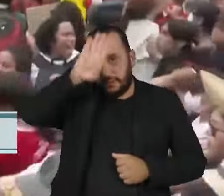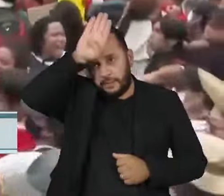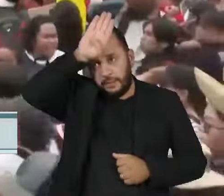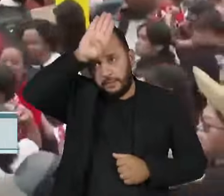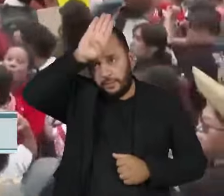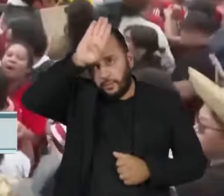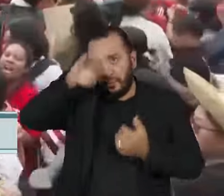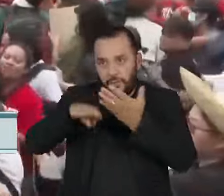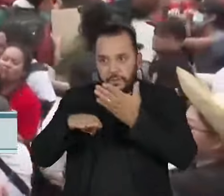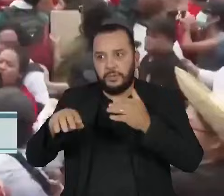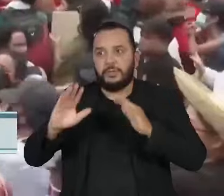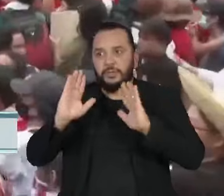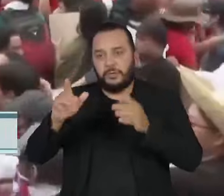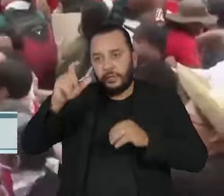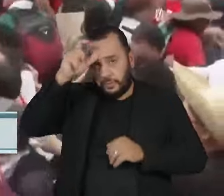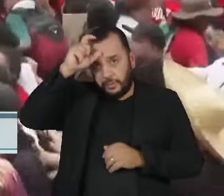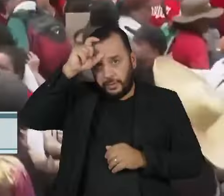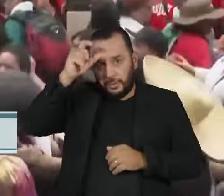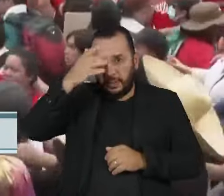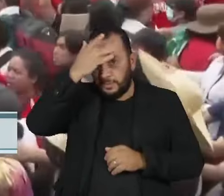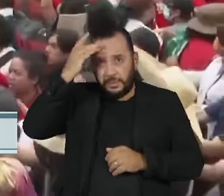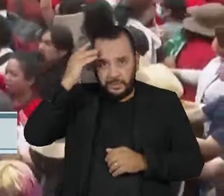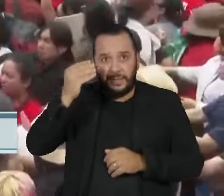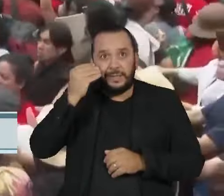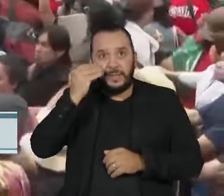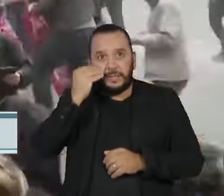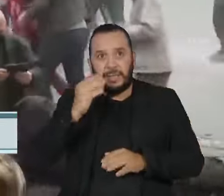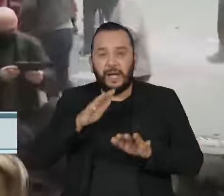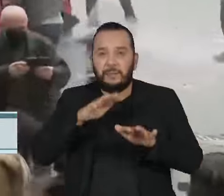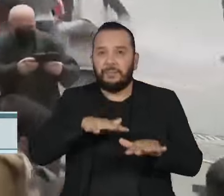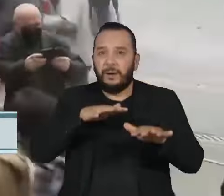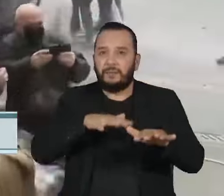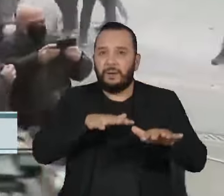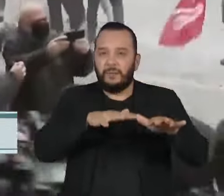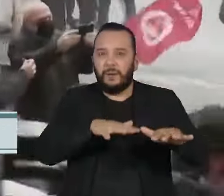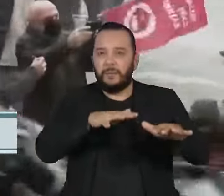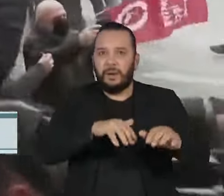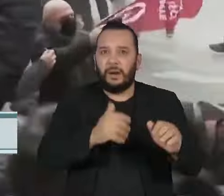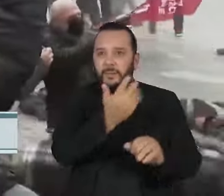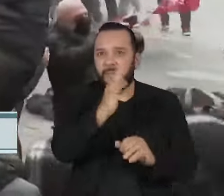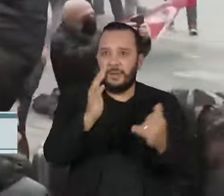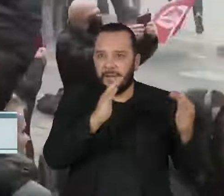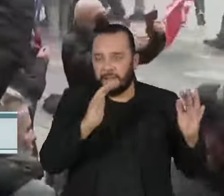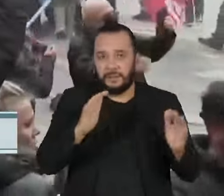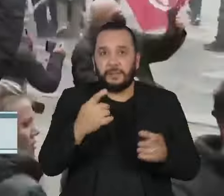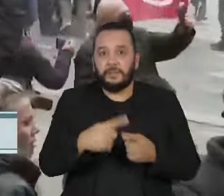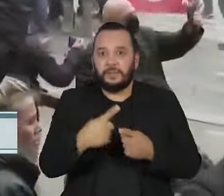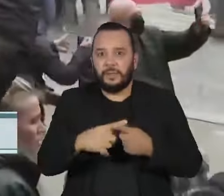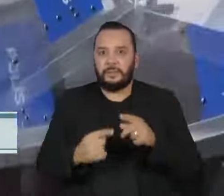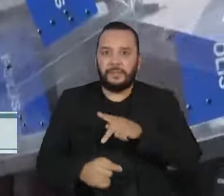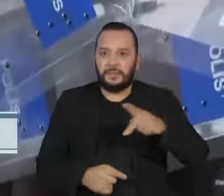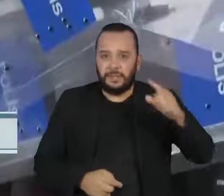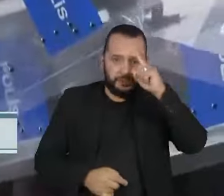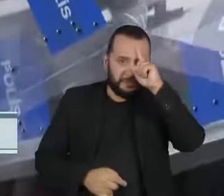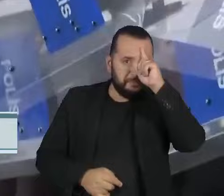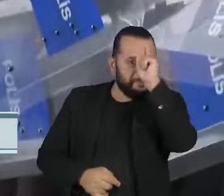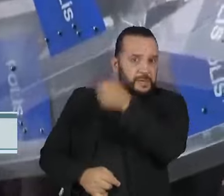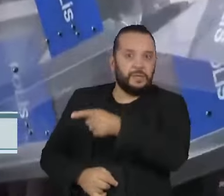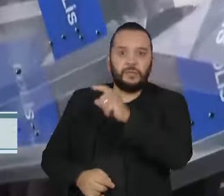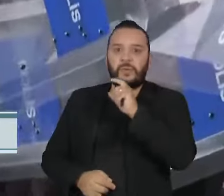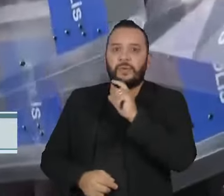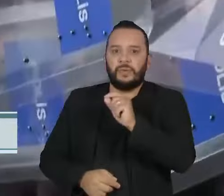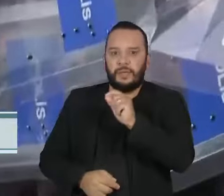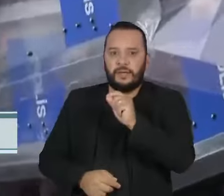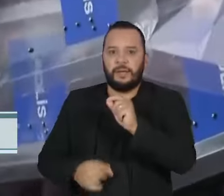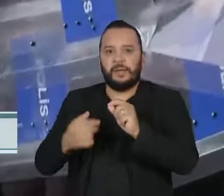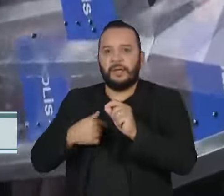na Turquia, quando os manifestantes tentaram chegar à Praça Taksim, em desobediência ao presidente Recep Tayyip Erdogan, que